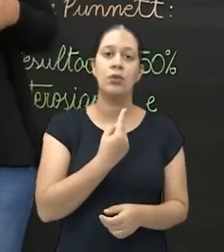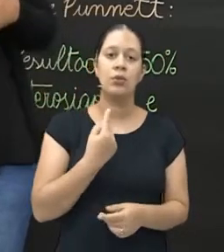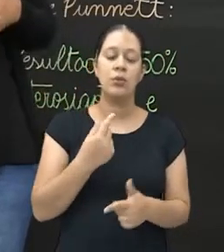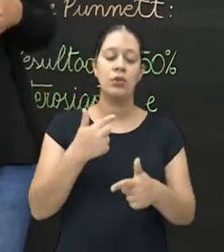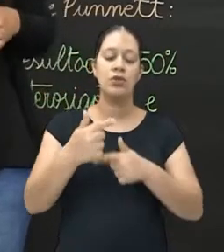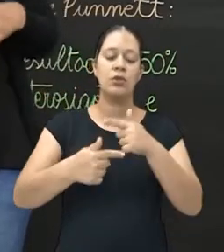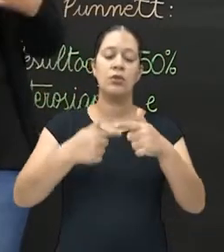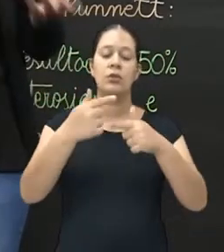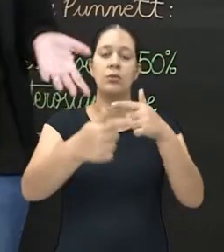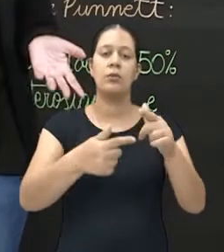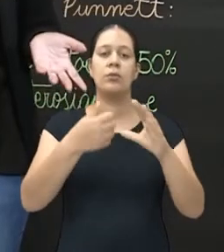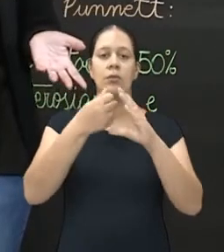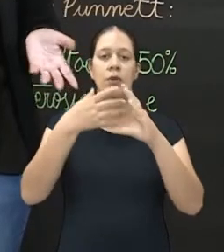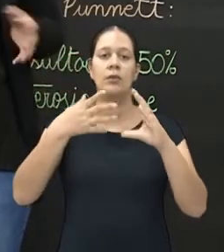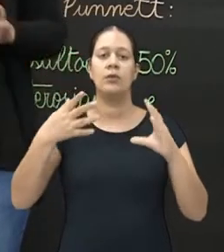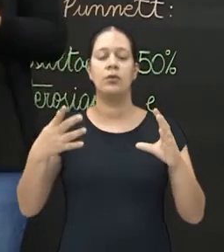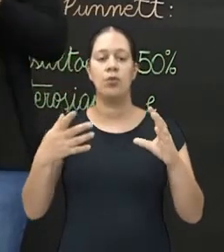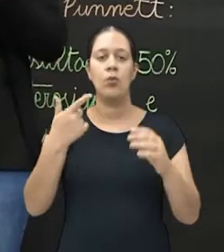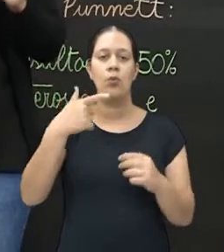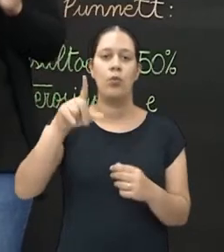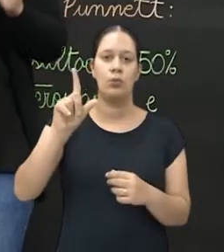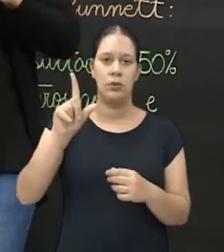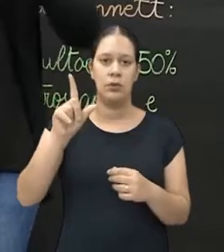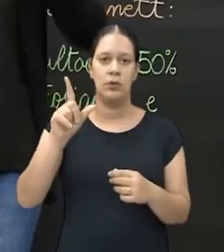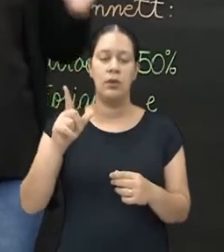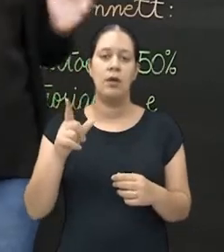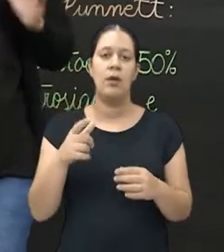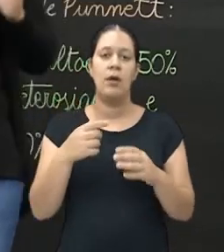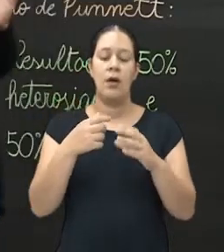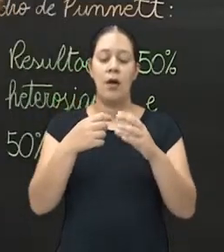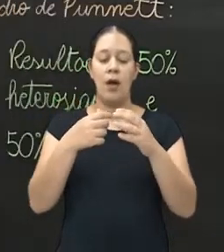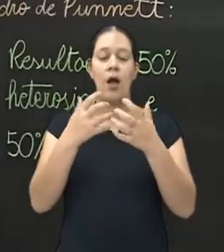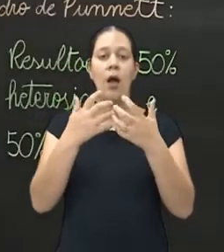geração ter uma característica ou outra? E esse cálculo, a